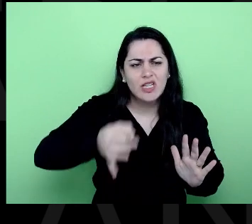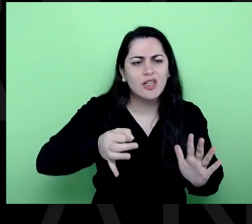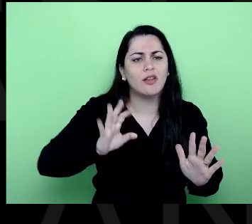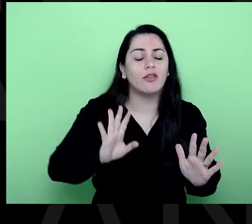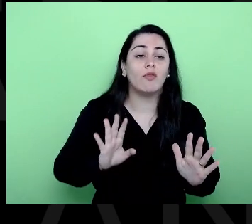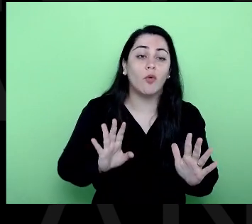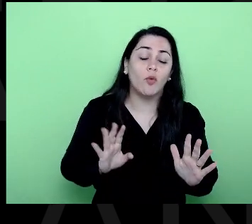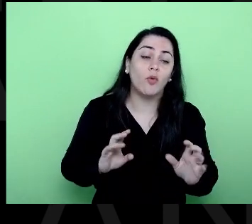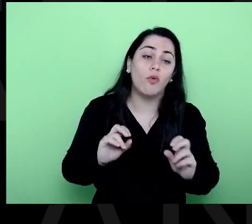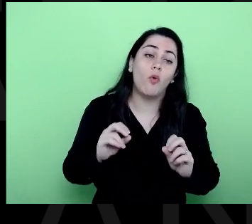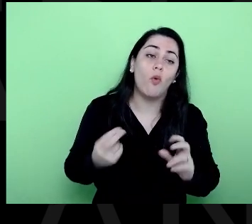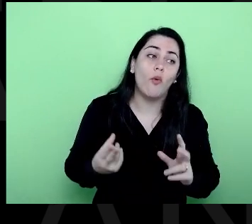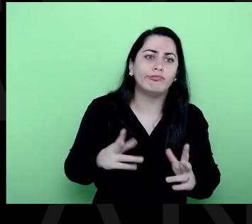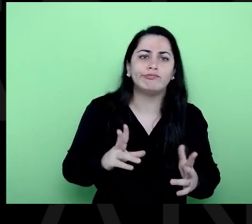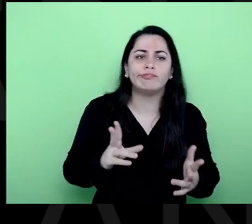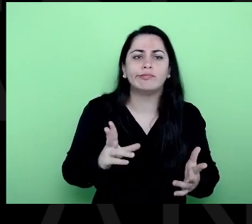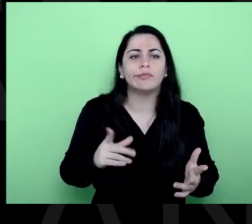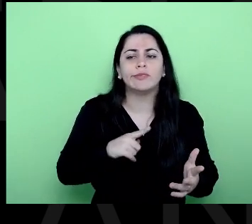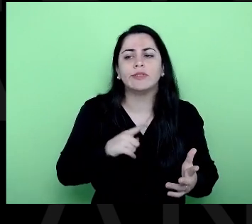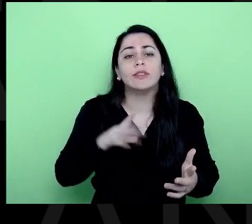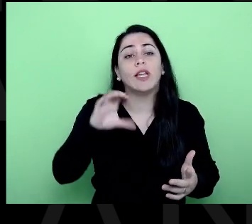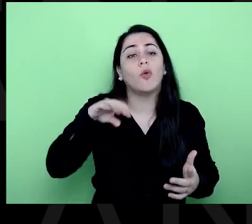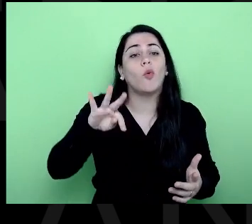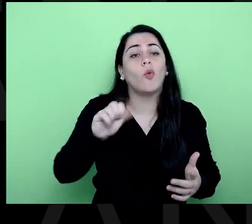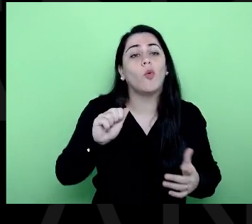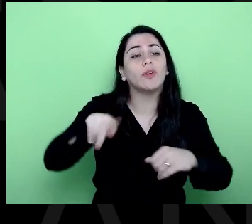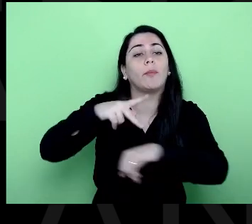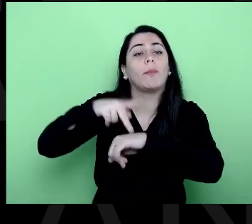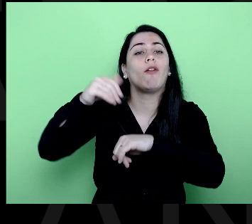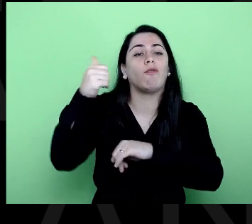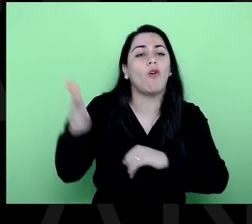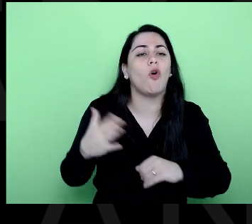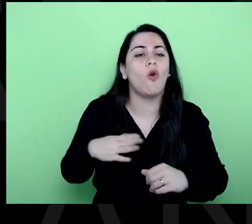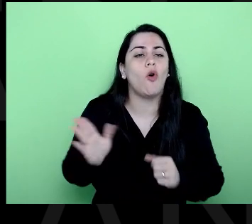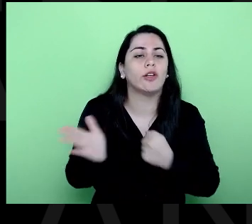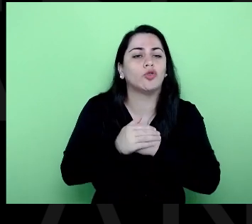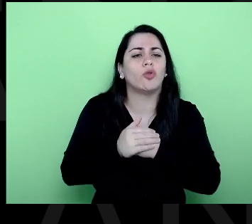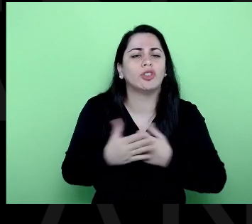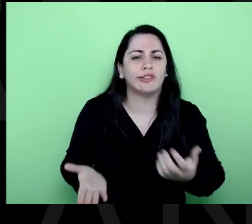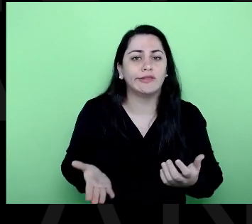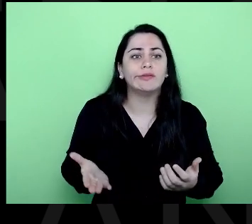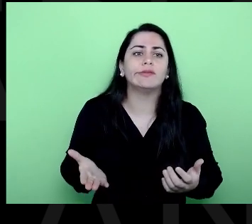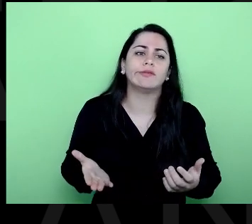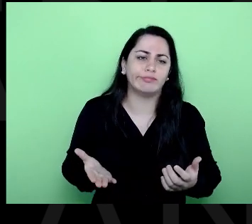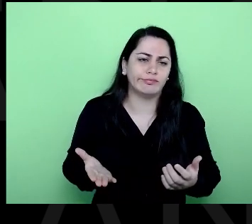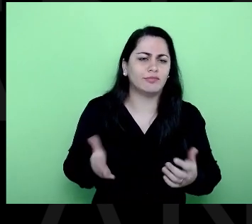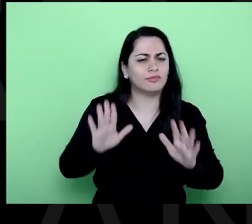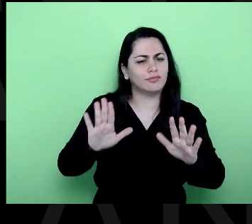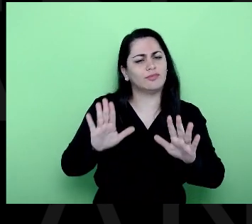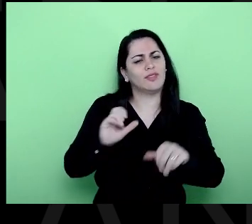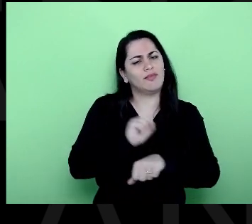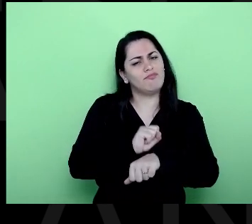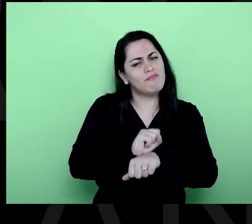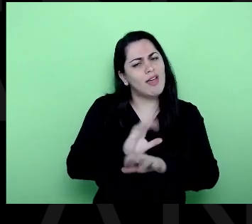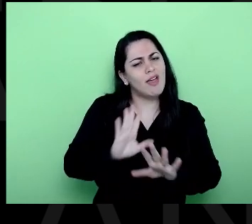tem uma conta no exterior, ou então eu acho que nesse caso há total razão. Opa, peraí, esse aí está